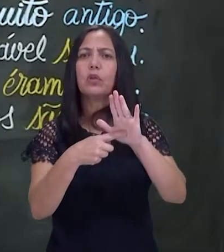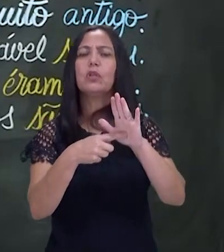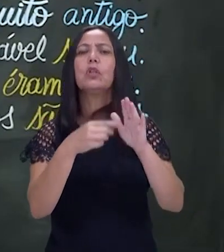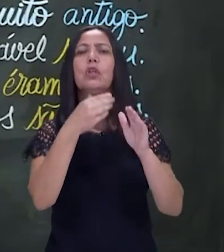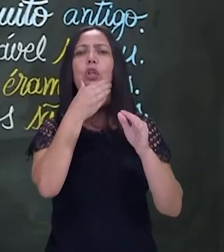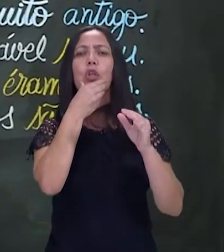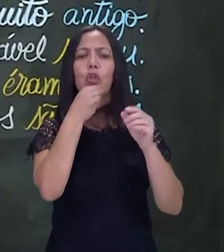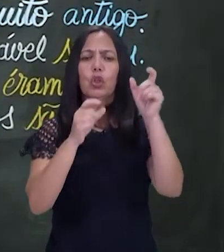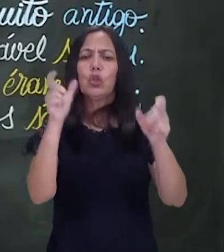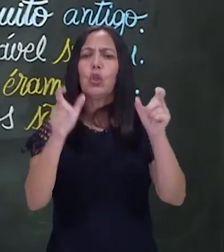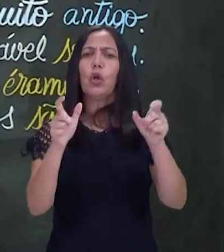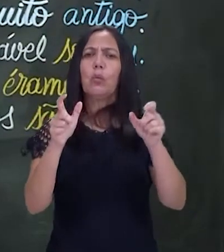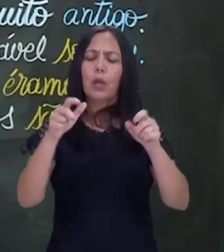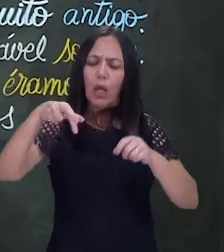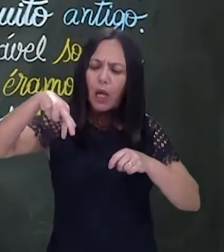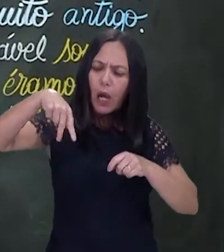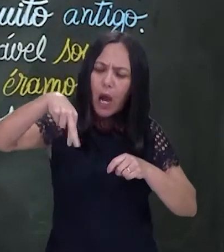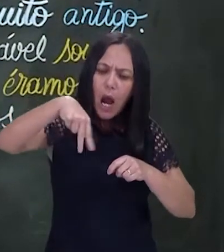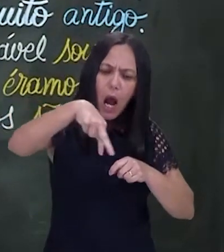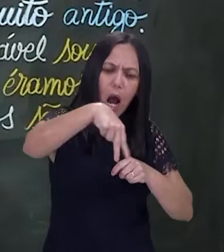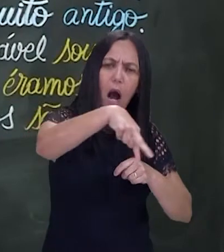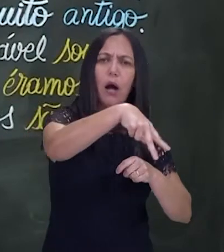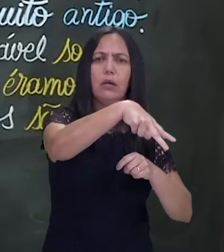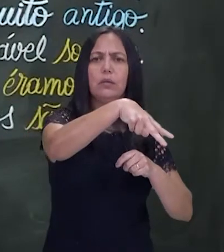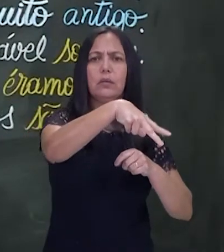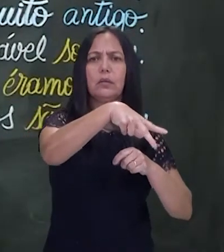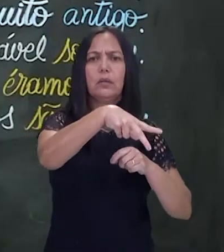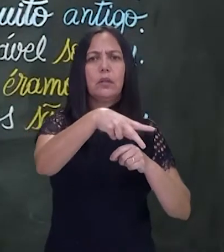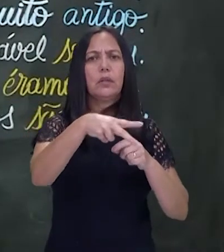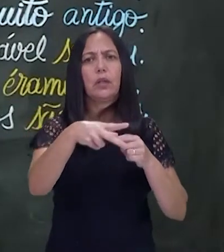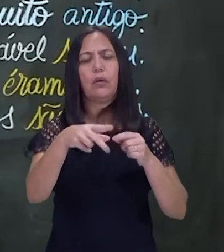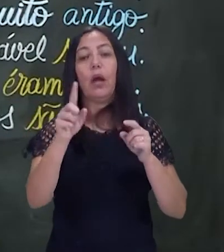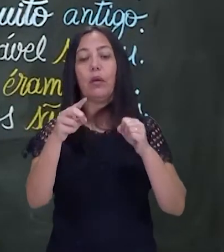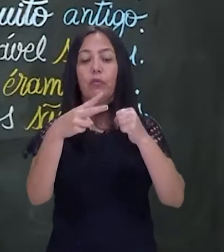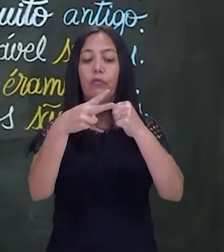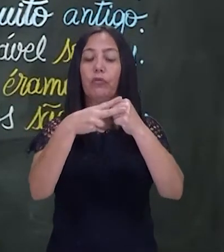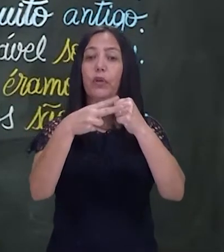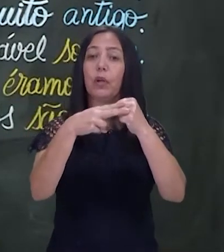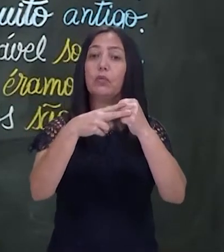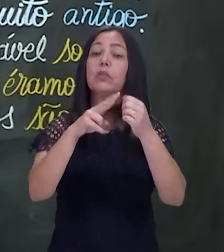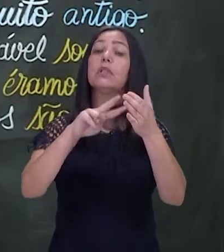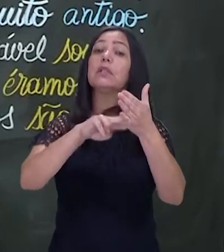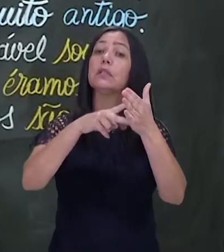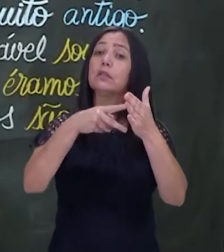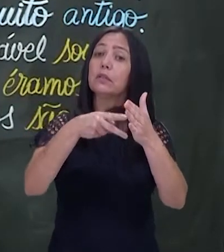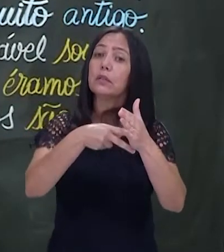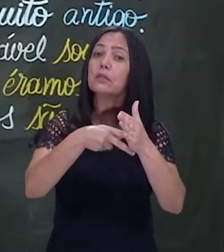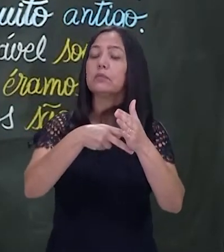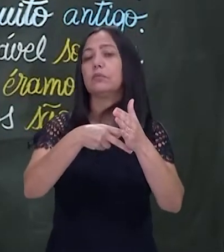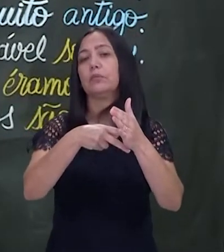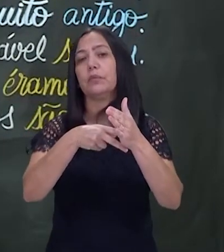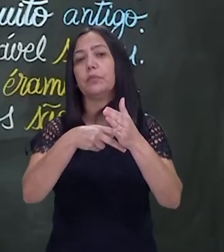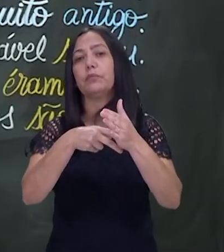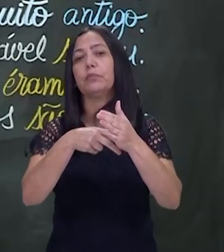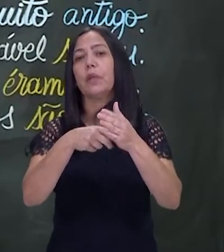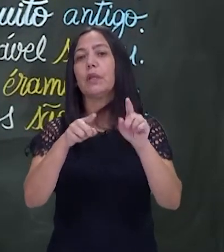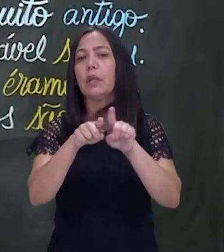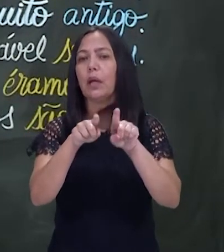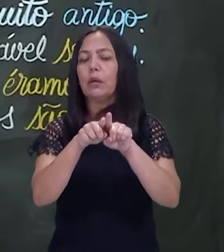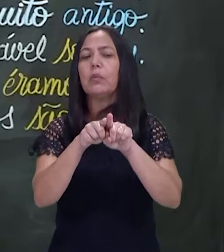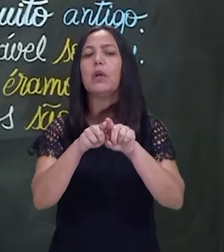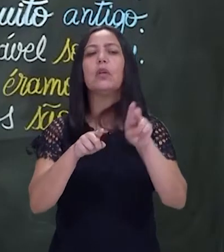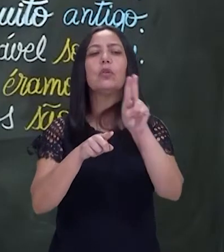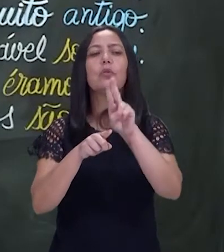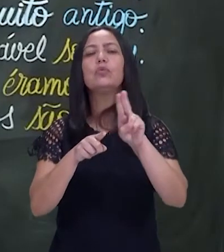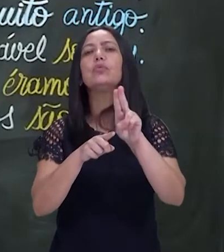uma ação. Então, eu não posso me referir a ele como um verbo de ligação. Ele é um verbo significativo, um verbo nocional. Mas eu posso